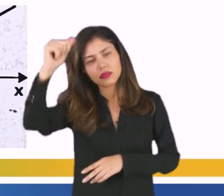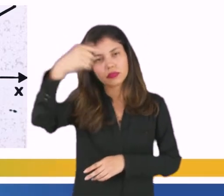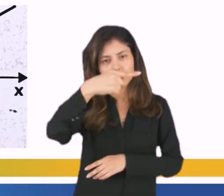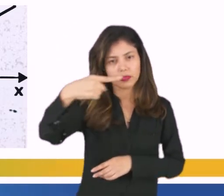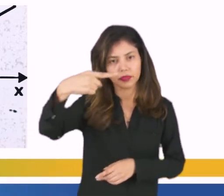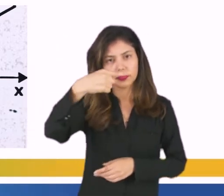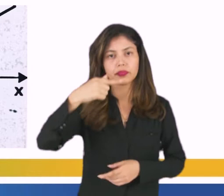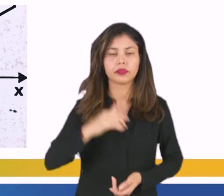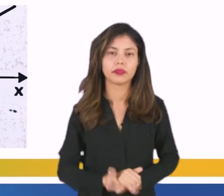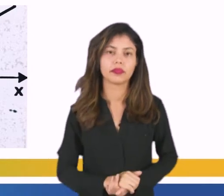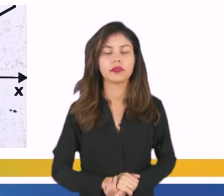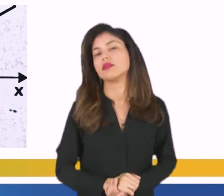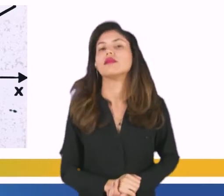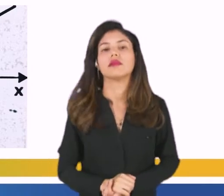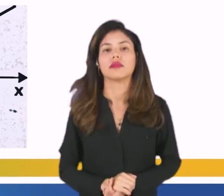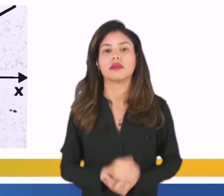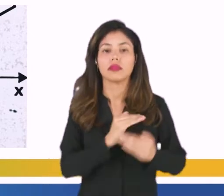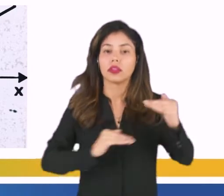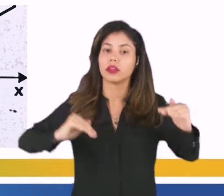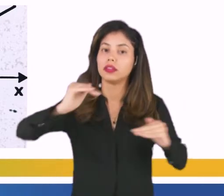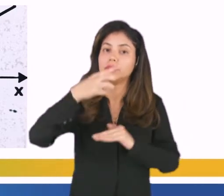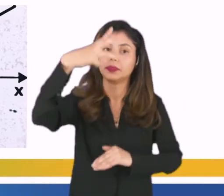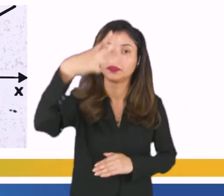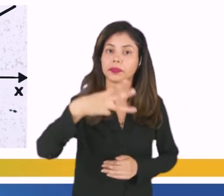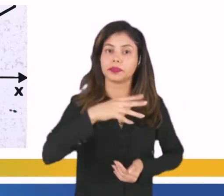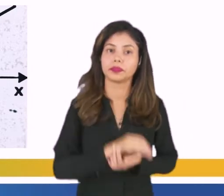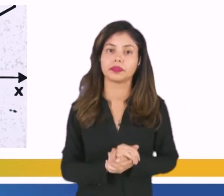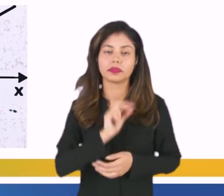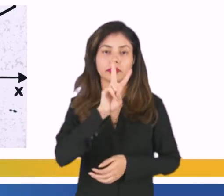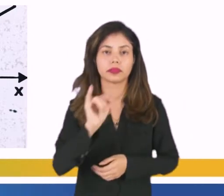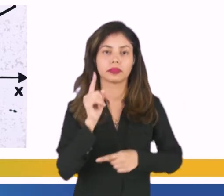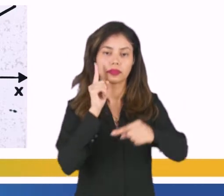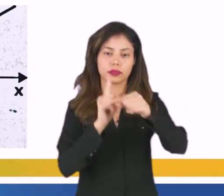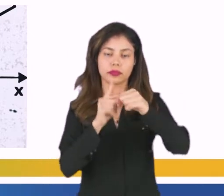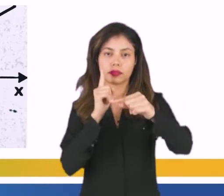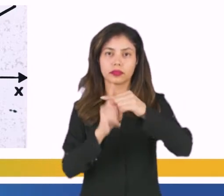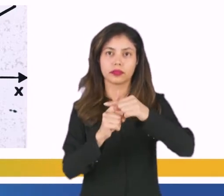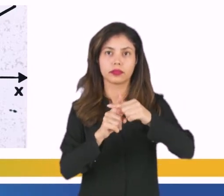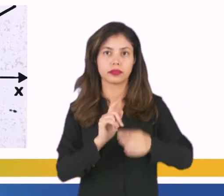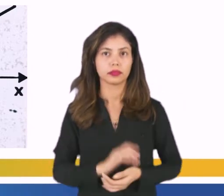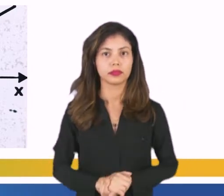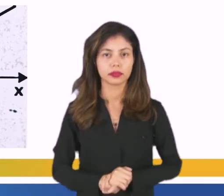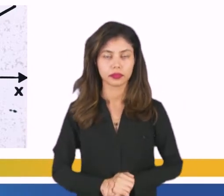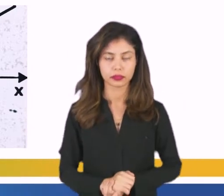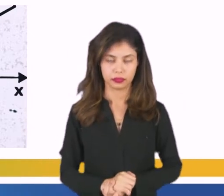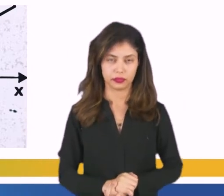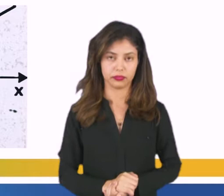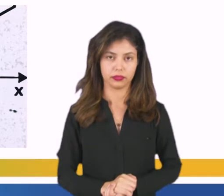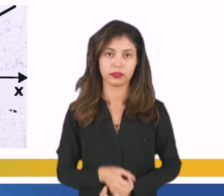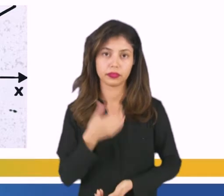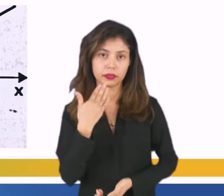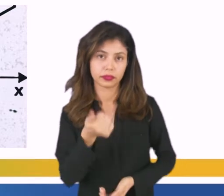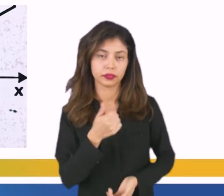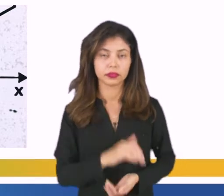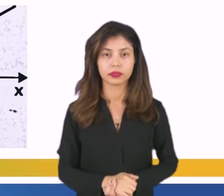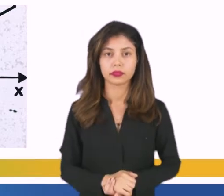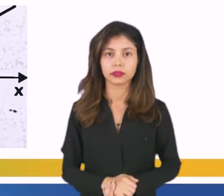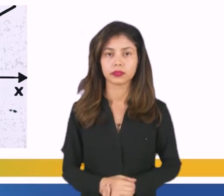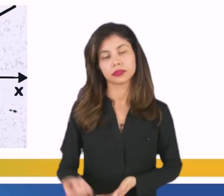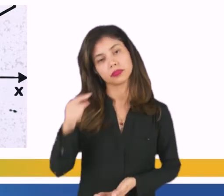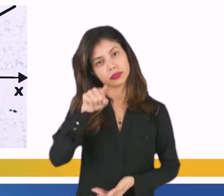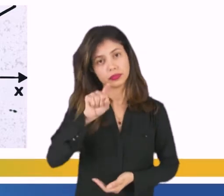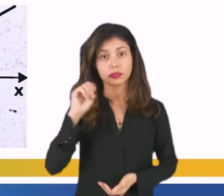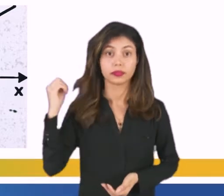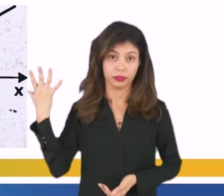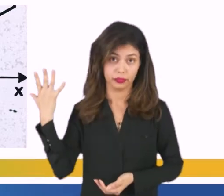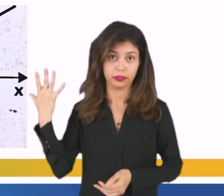negativa. E acima de 3, ele terá variação com sinal positivo. Tudo bem? Então,